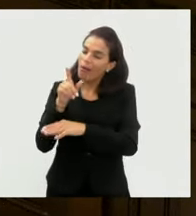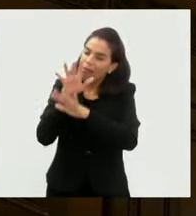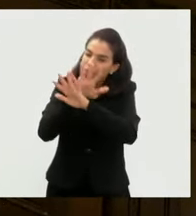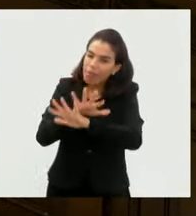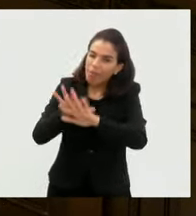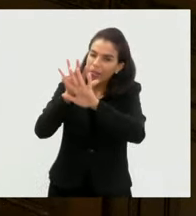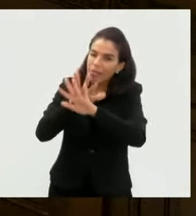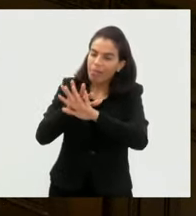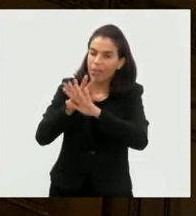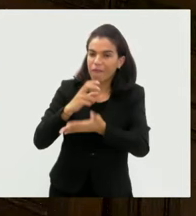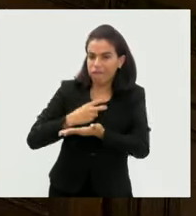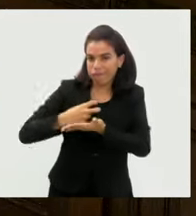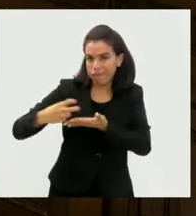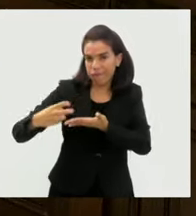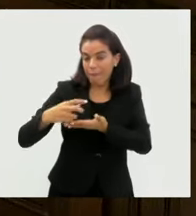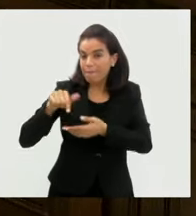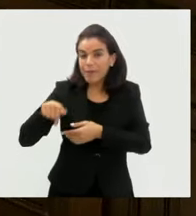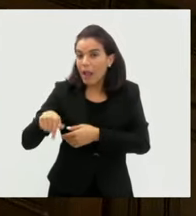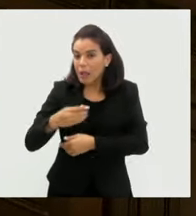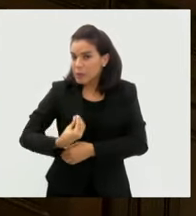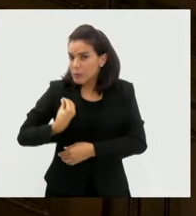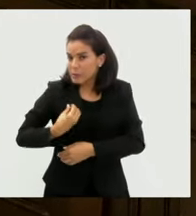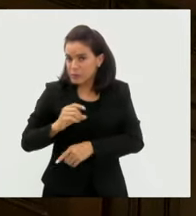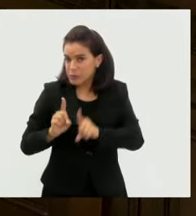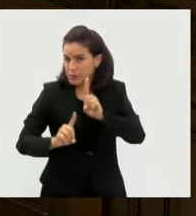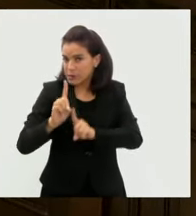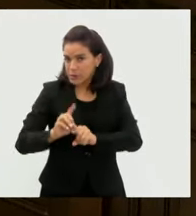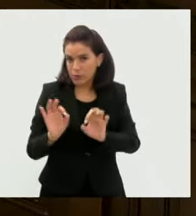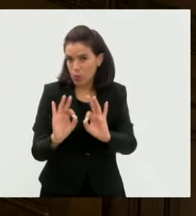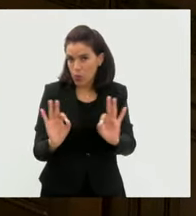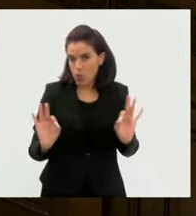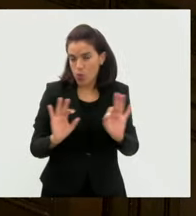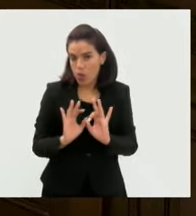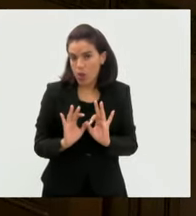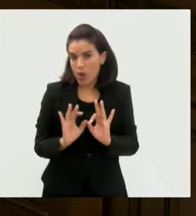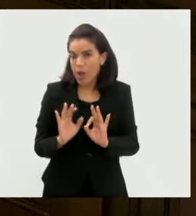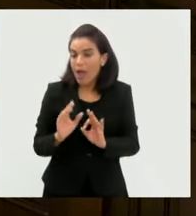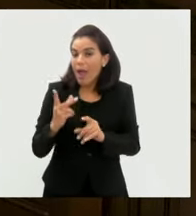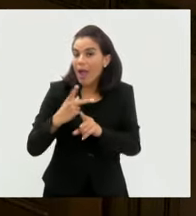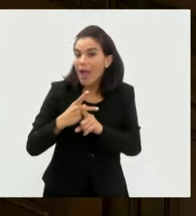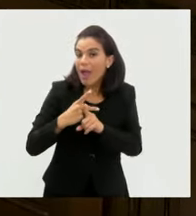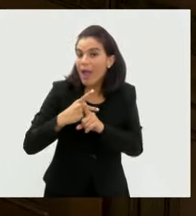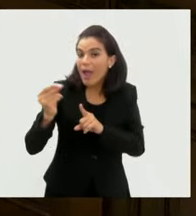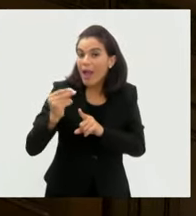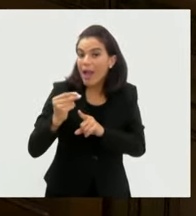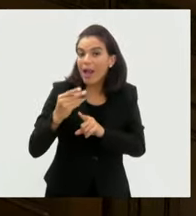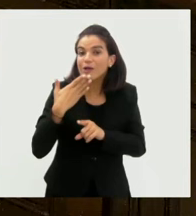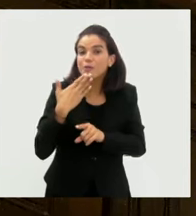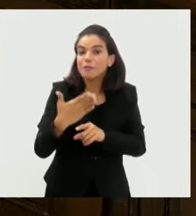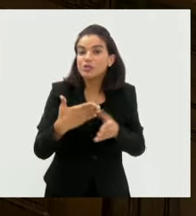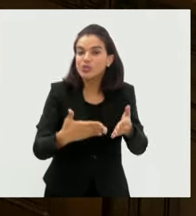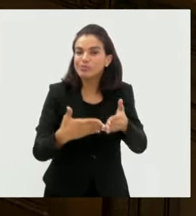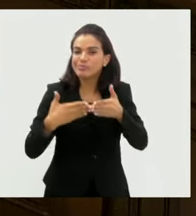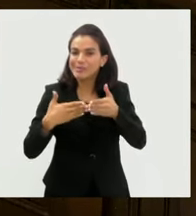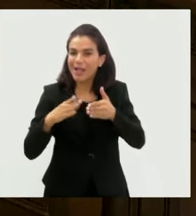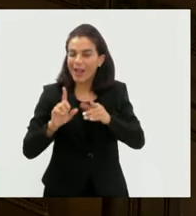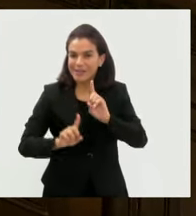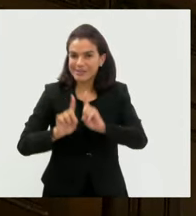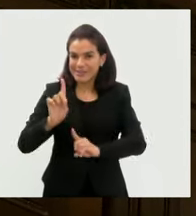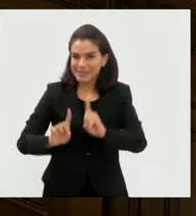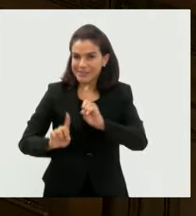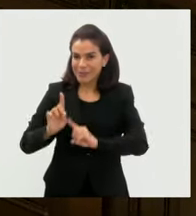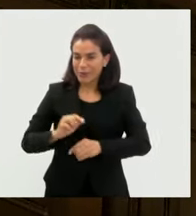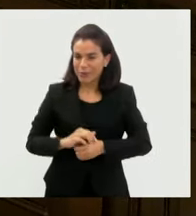venceu agora, ela não participou de licitação. Ela ganhou com dispensa de licitação.